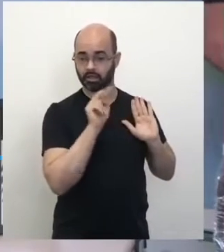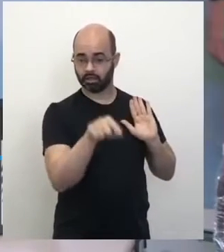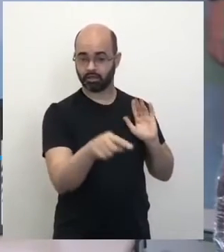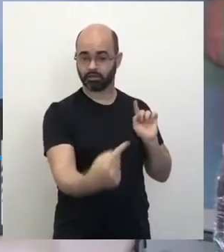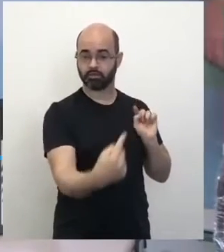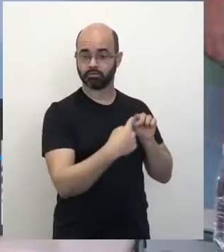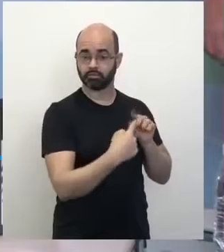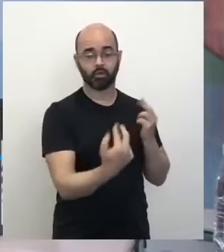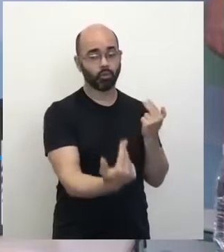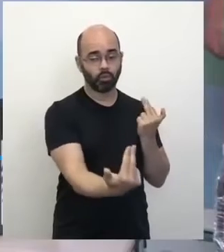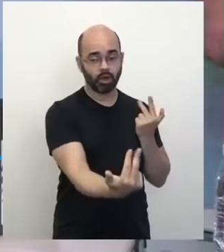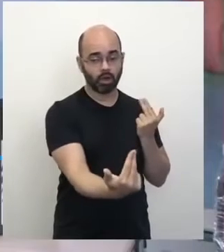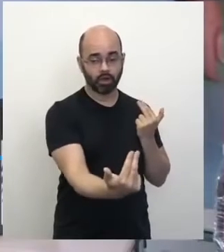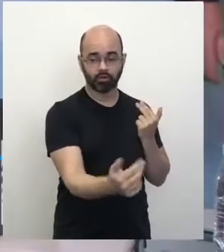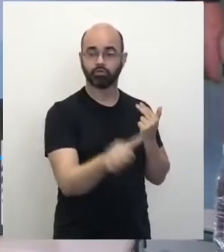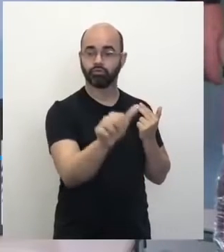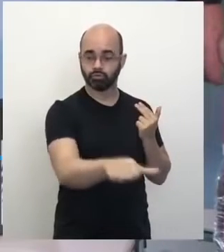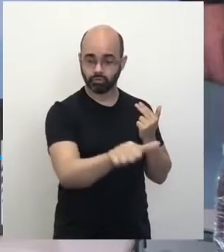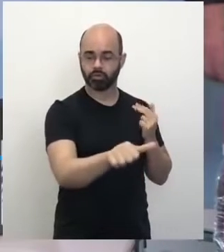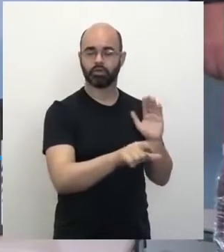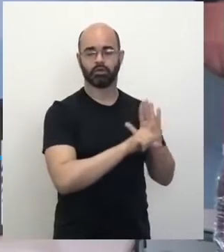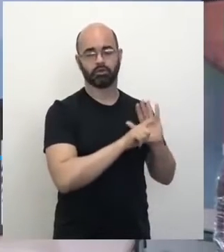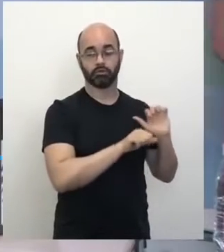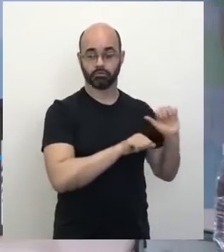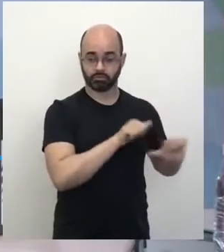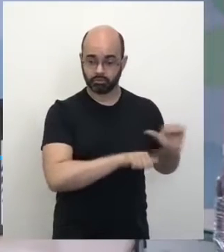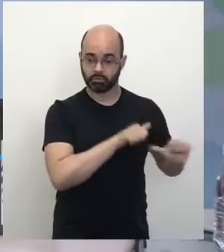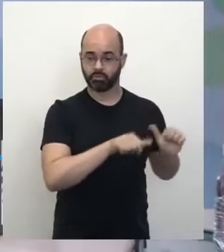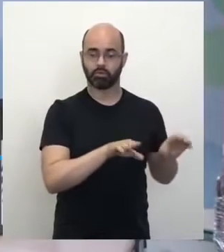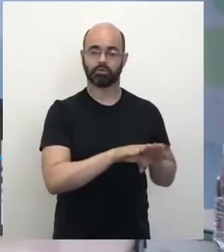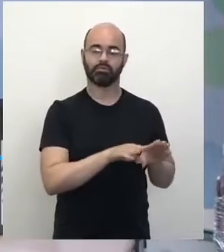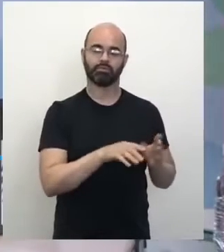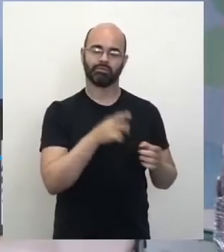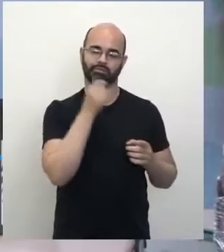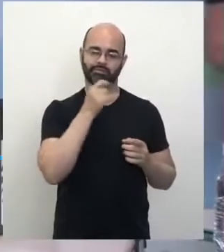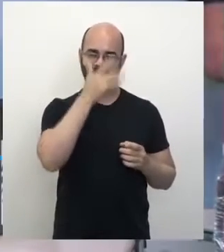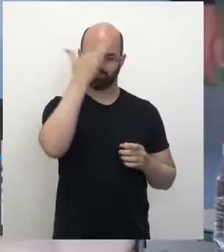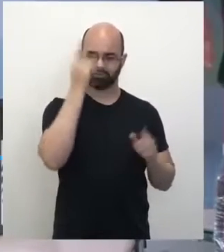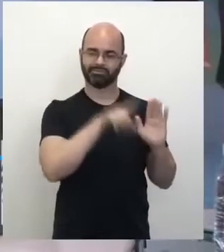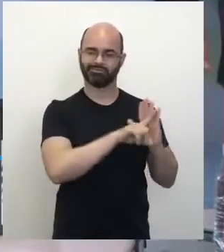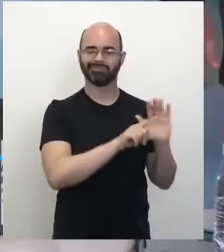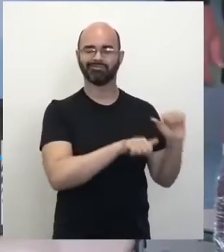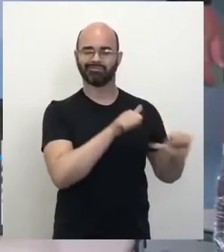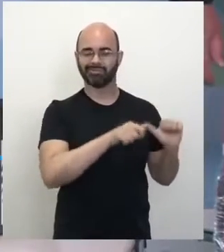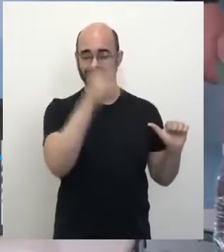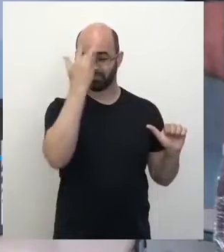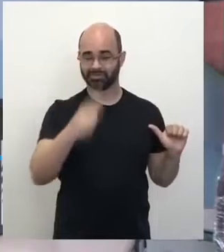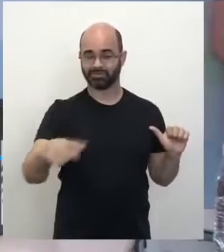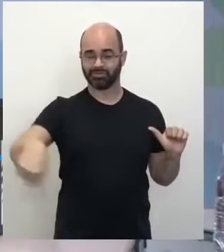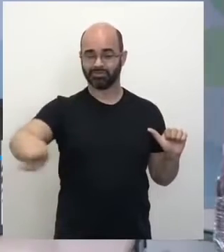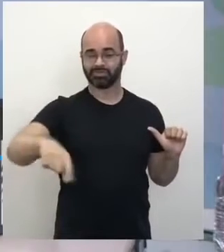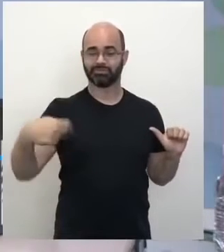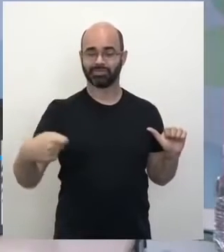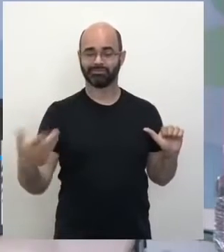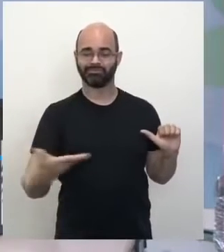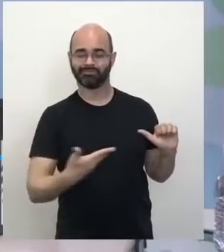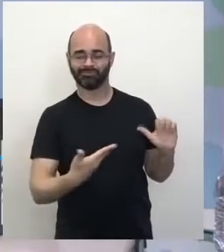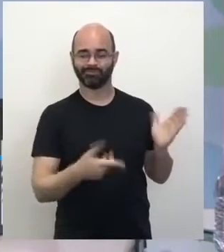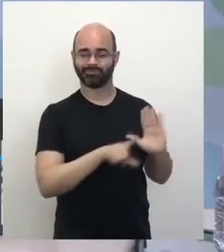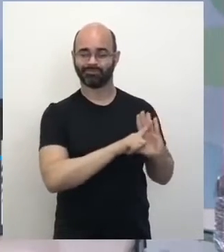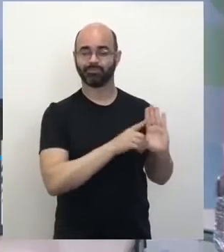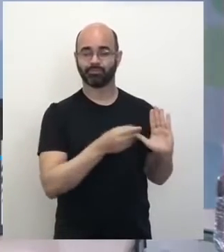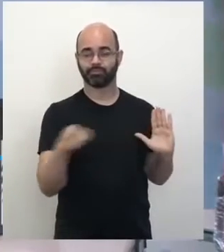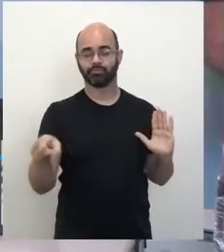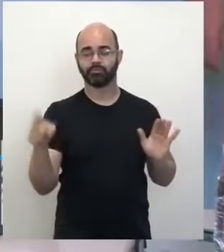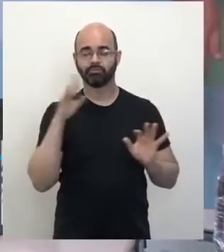vezes, né, as pessoas que precisam da atualização dessas leis, elas precisam aí